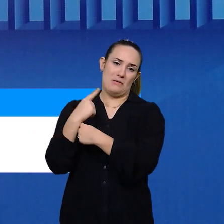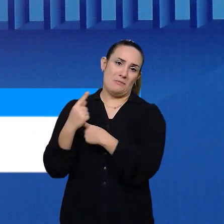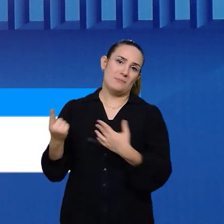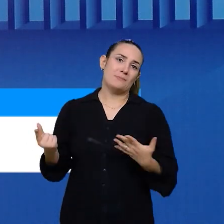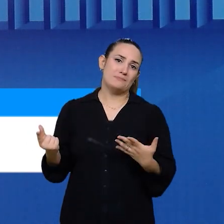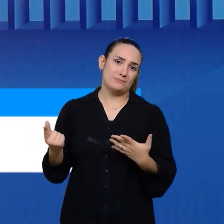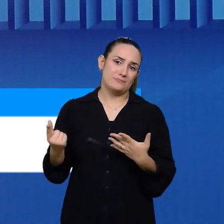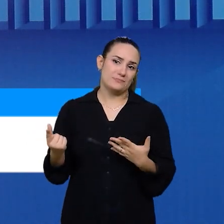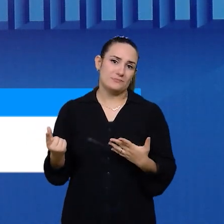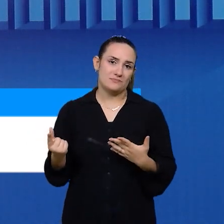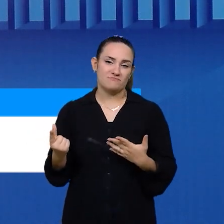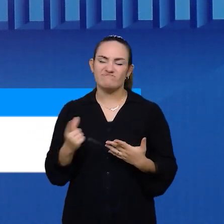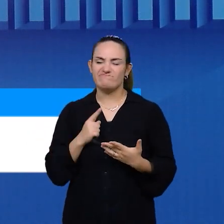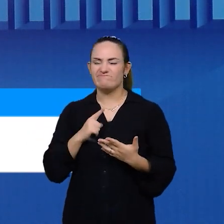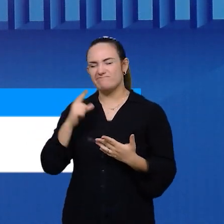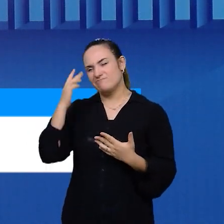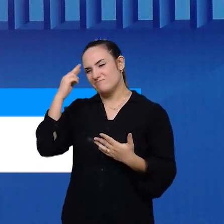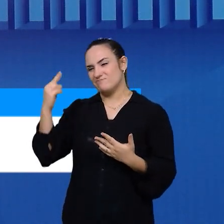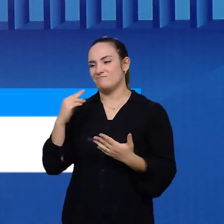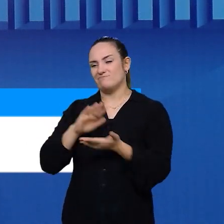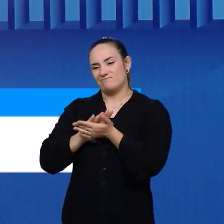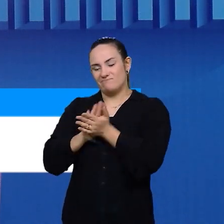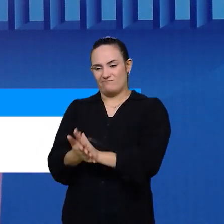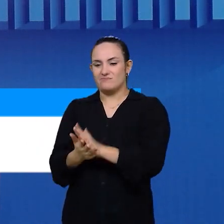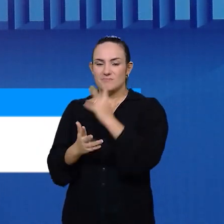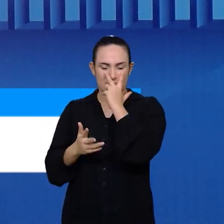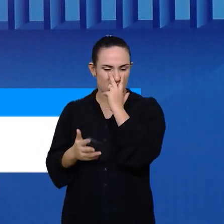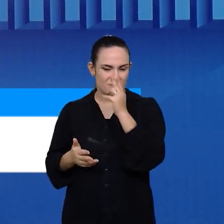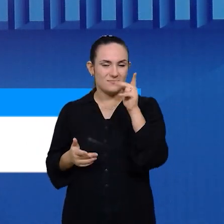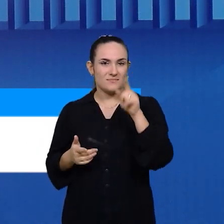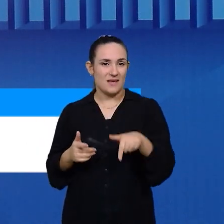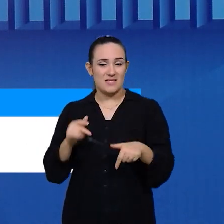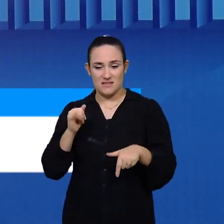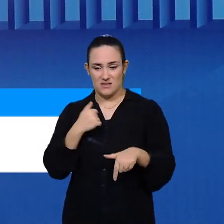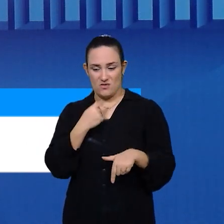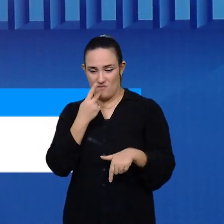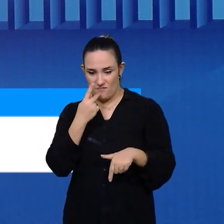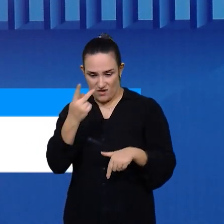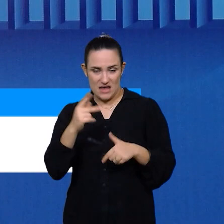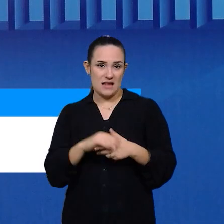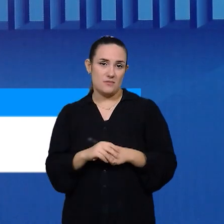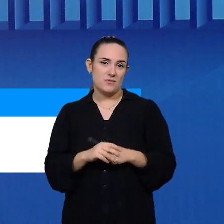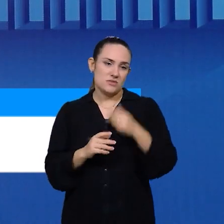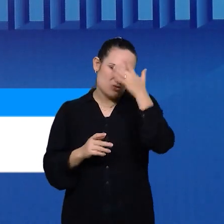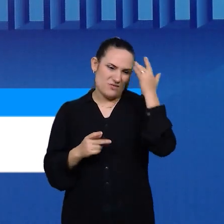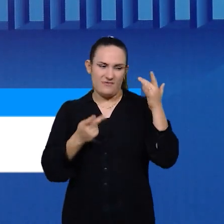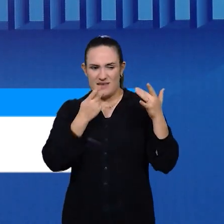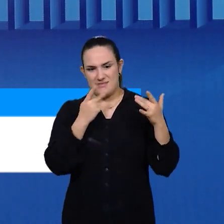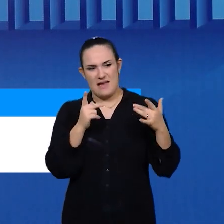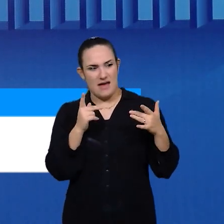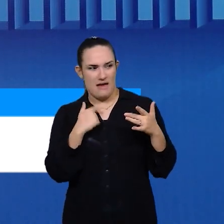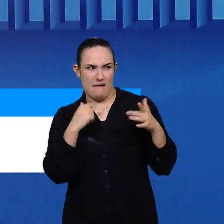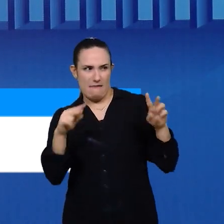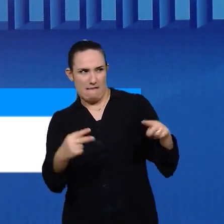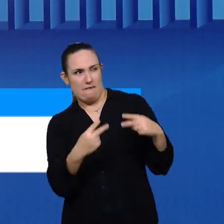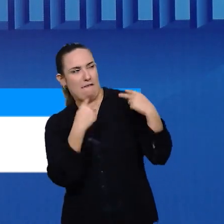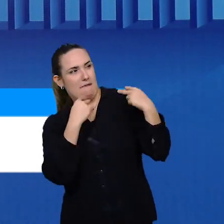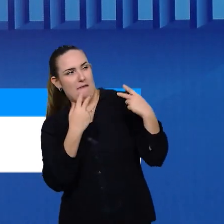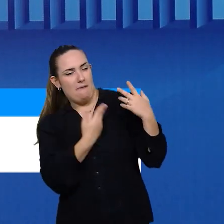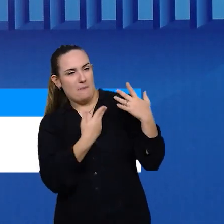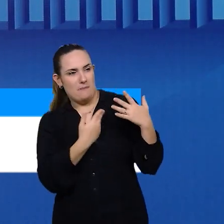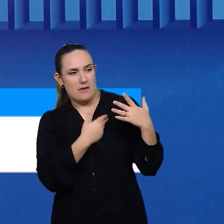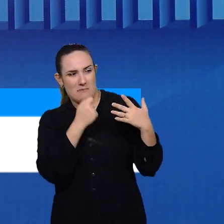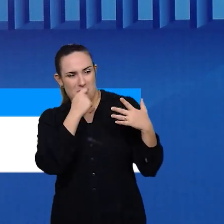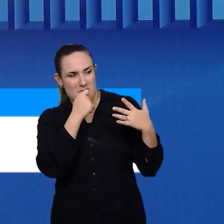ser criticada, ter um preconceito, querendo ou não, de você falar sobre o assunto e ser mal